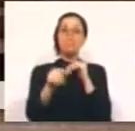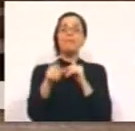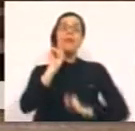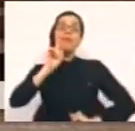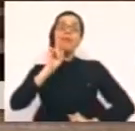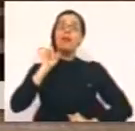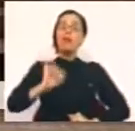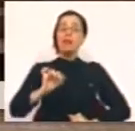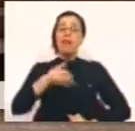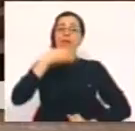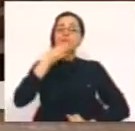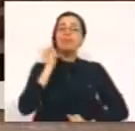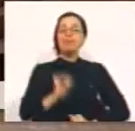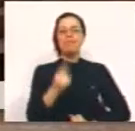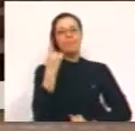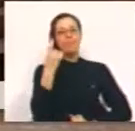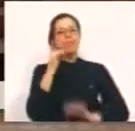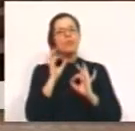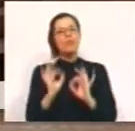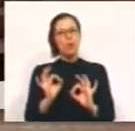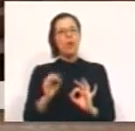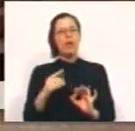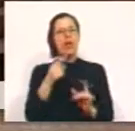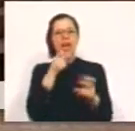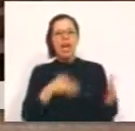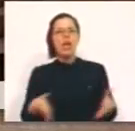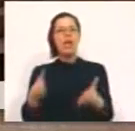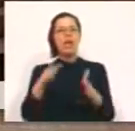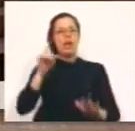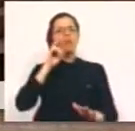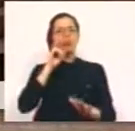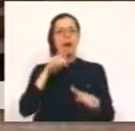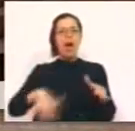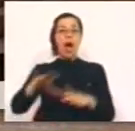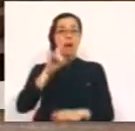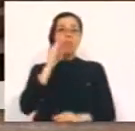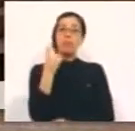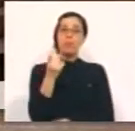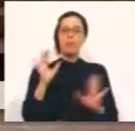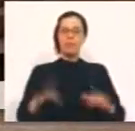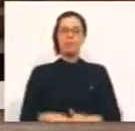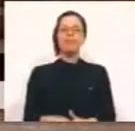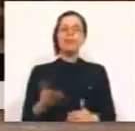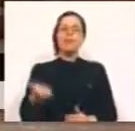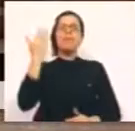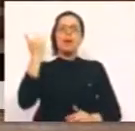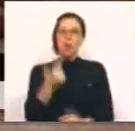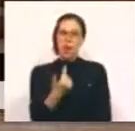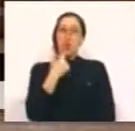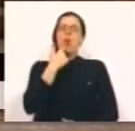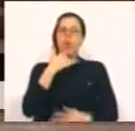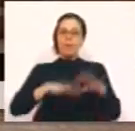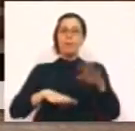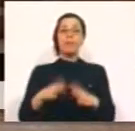na valorização da ferrovia. Falta cuidar dos nossos rios e proteger as áreas protegidas. Há ainda, portanto, um longo